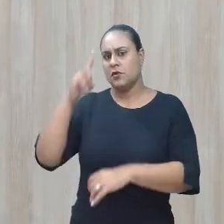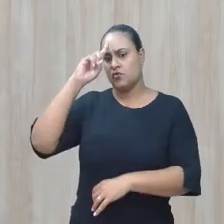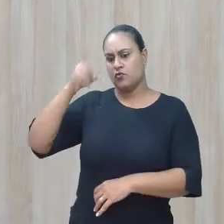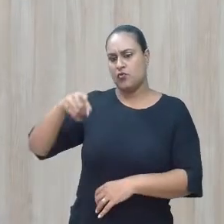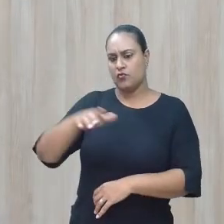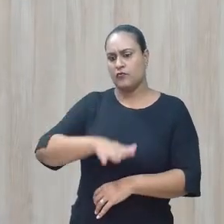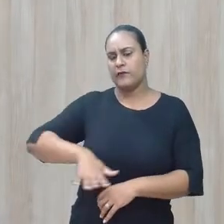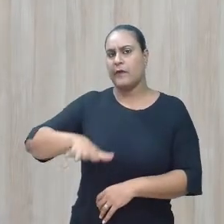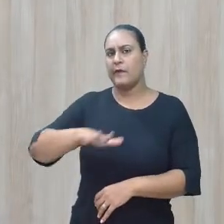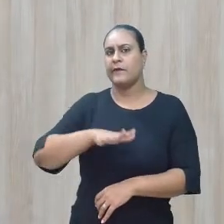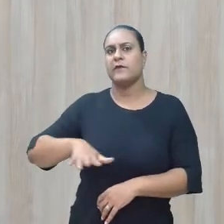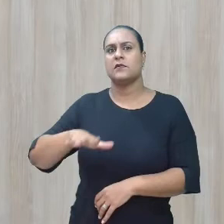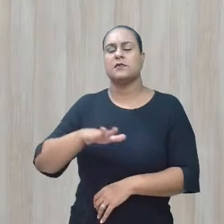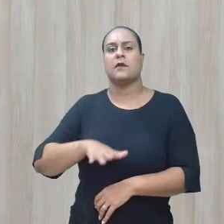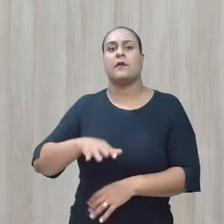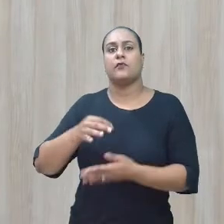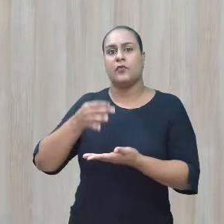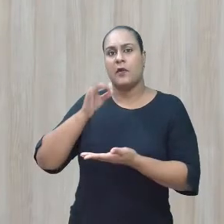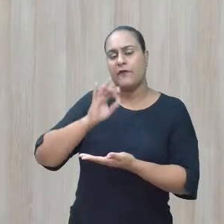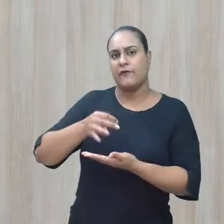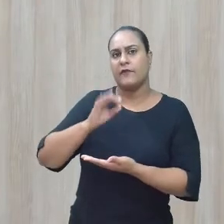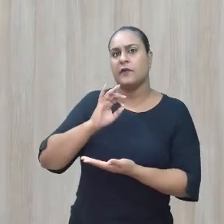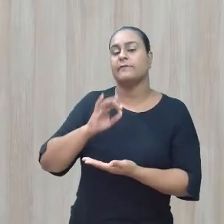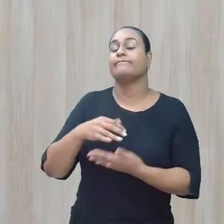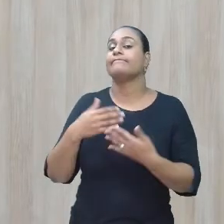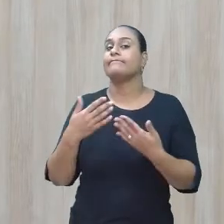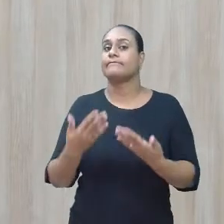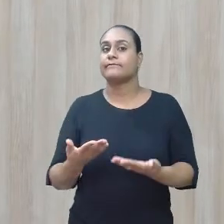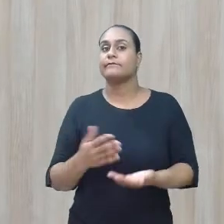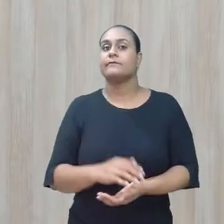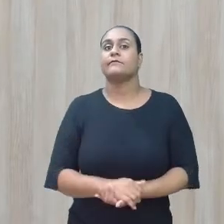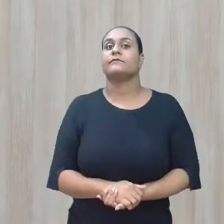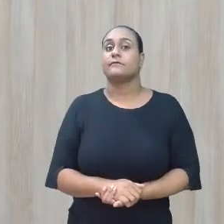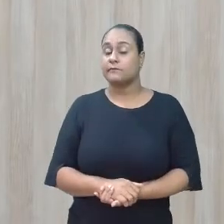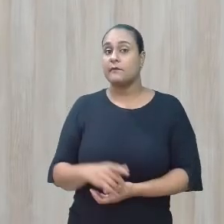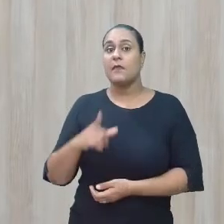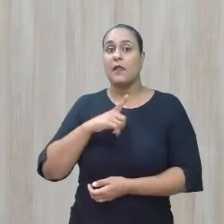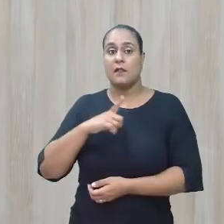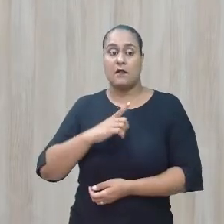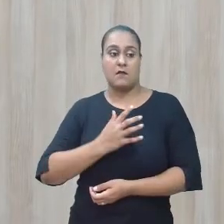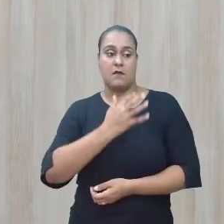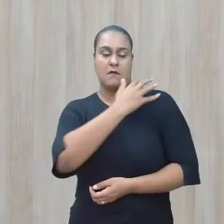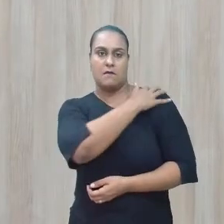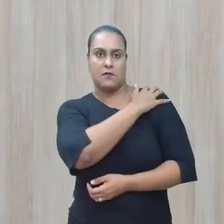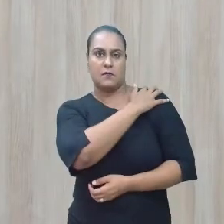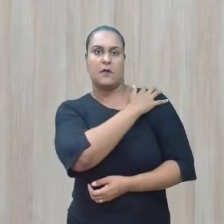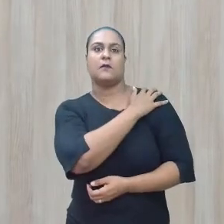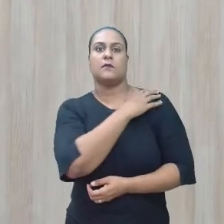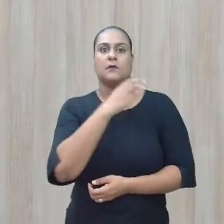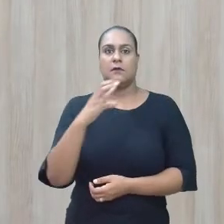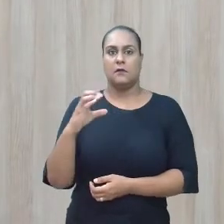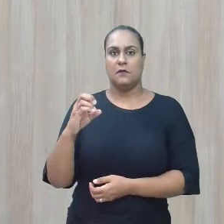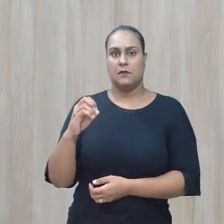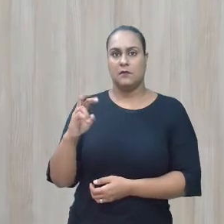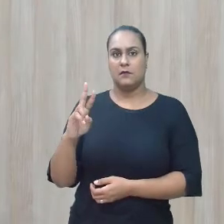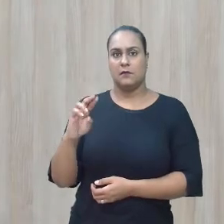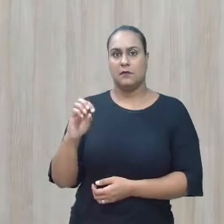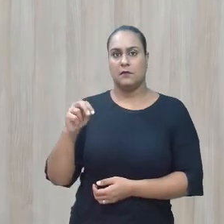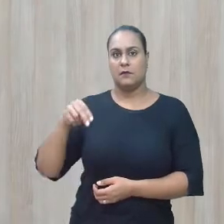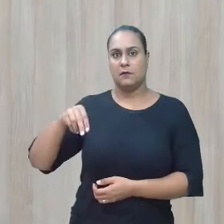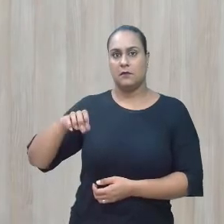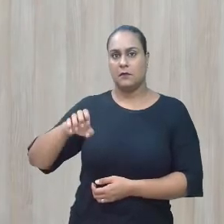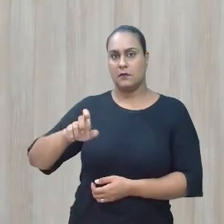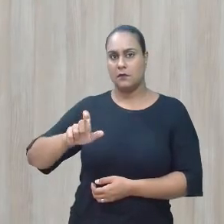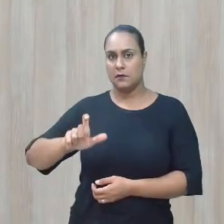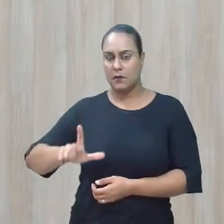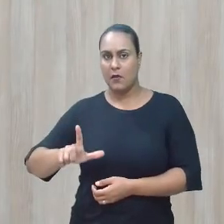de café, um dono de um engenho, e aí o sujeito recebia uma patente, geralmente uma de coronel, e aí ele mobilizava